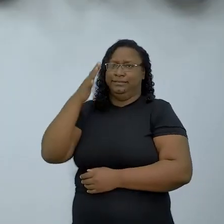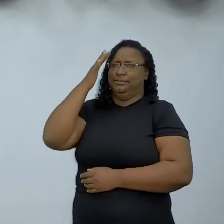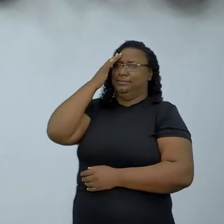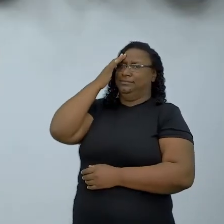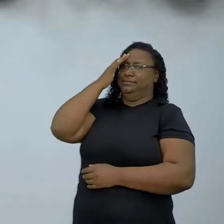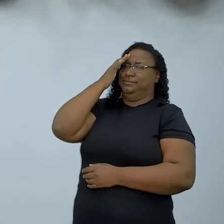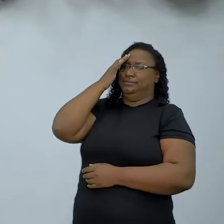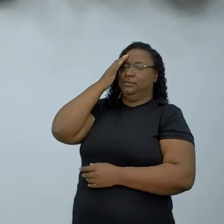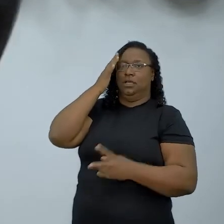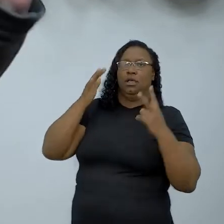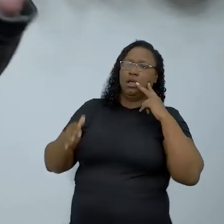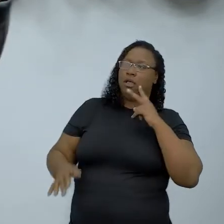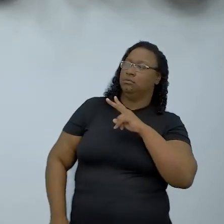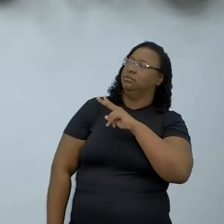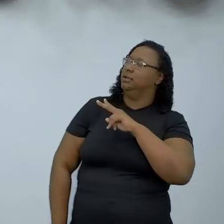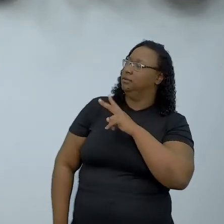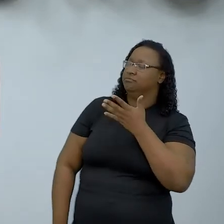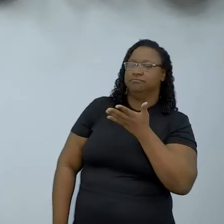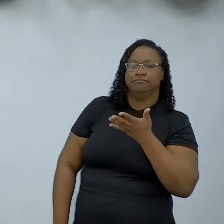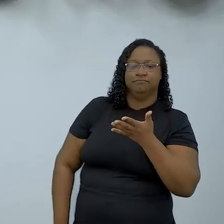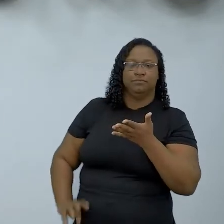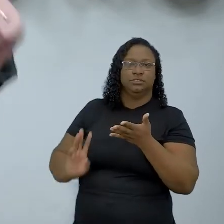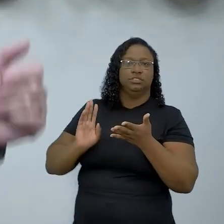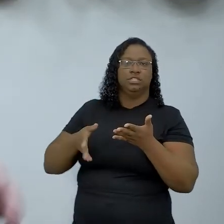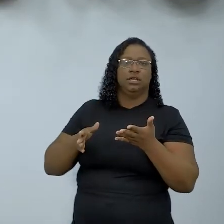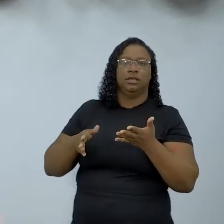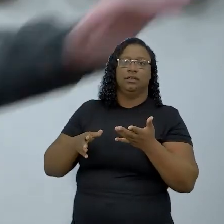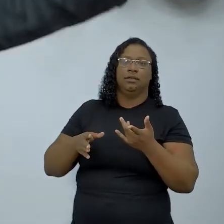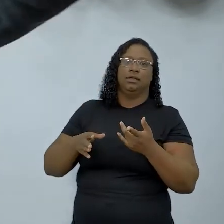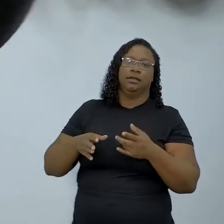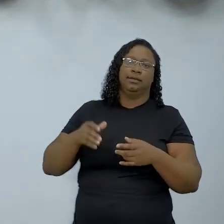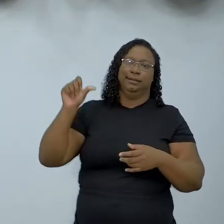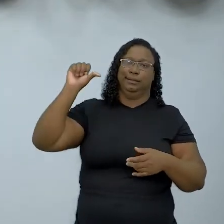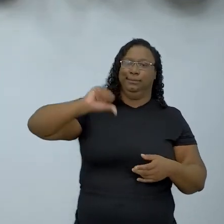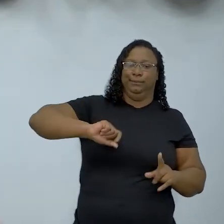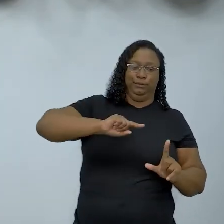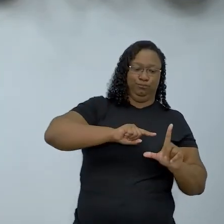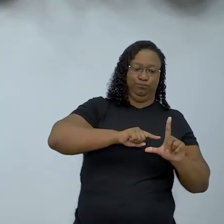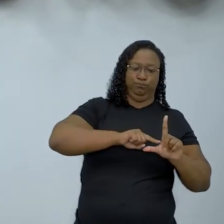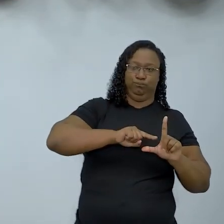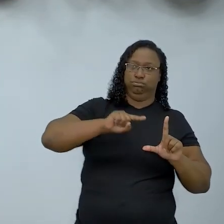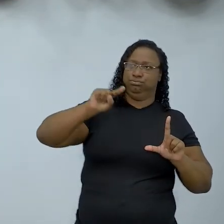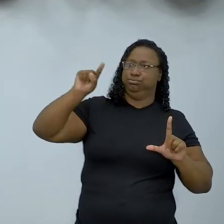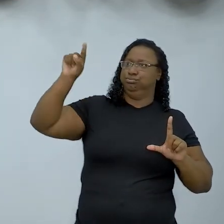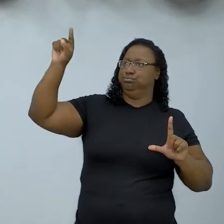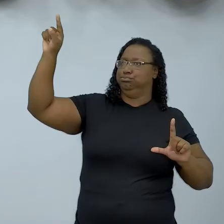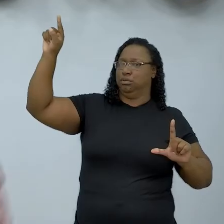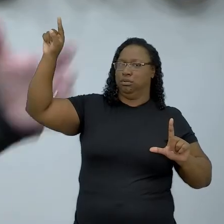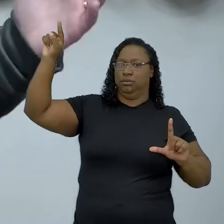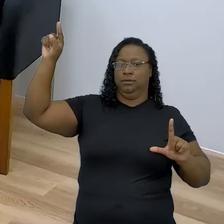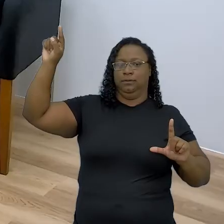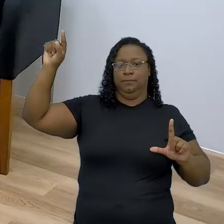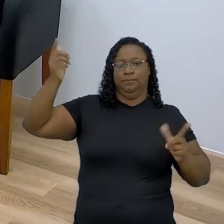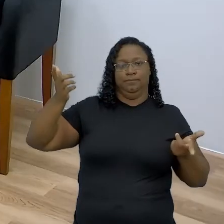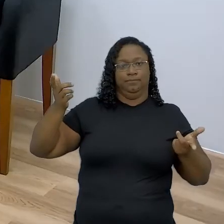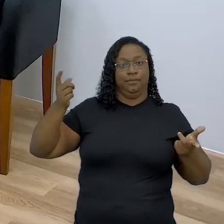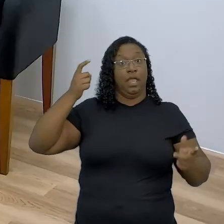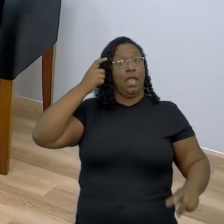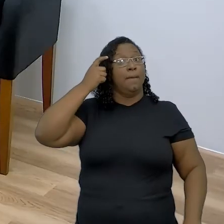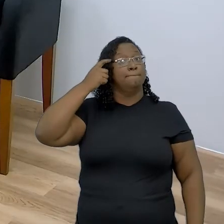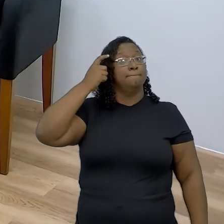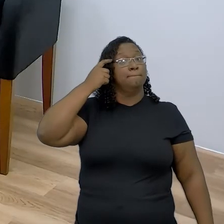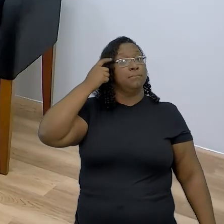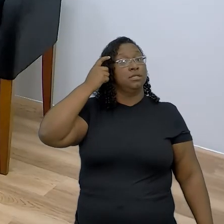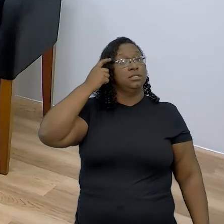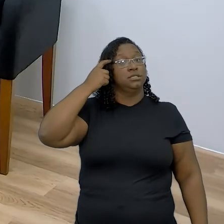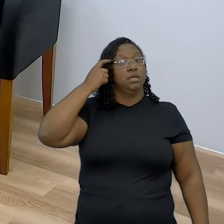olhar, eu já ia falar que era pior quando ia aumentando, e não que mantém o mesmo ligado, né? Sim. Mas que se você for pensar na vida,